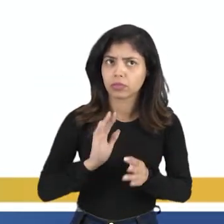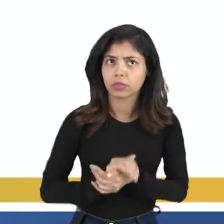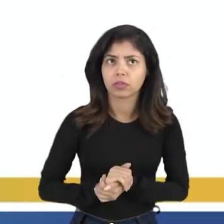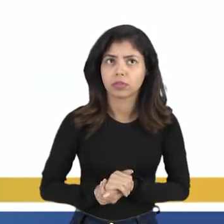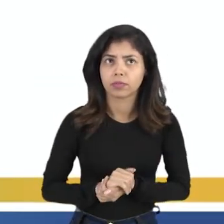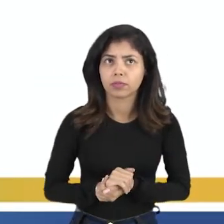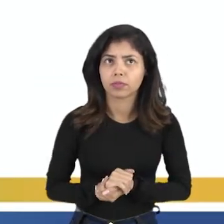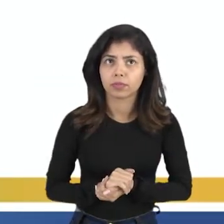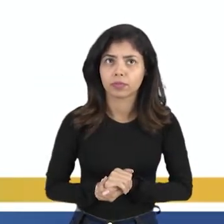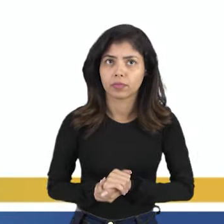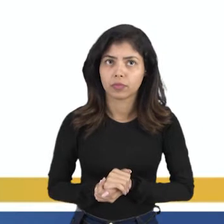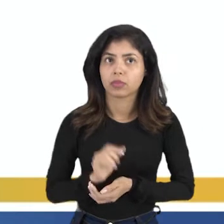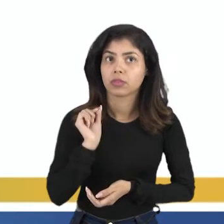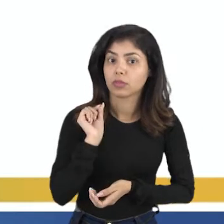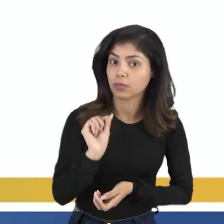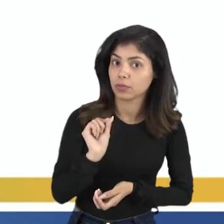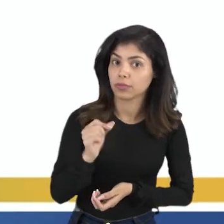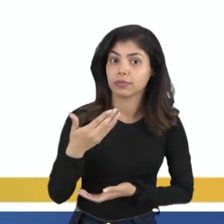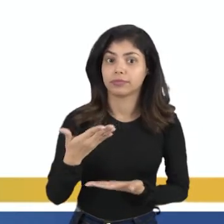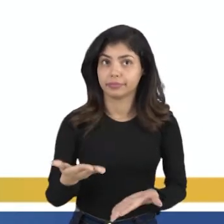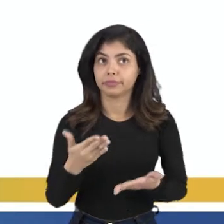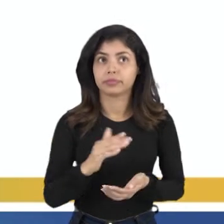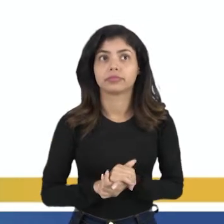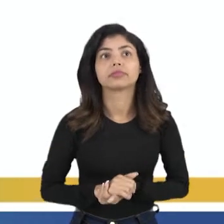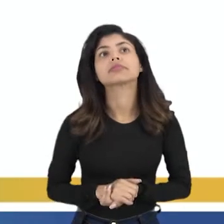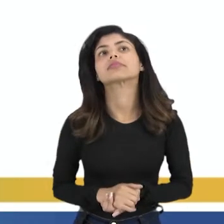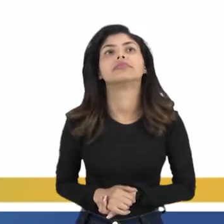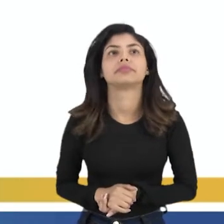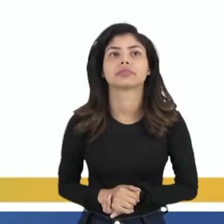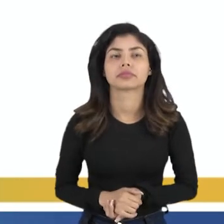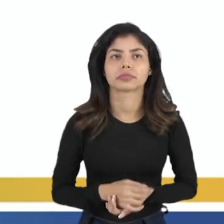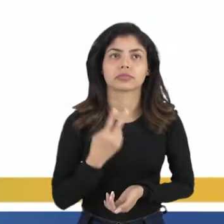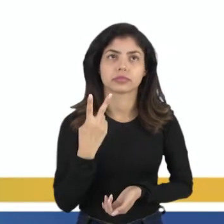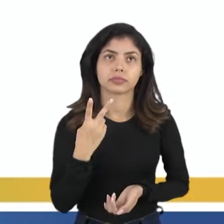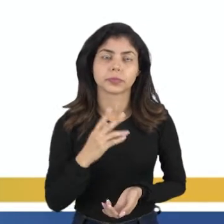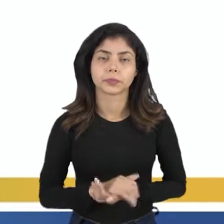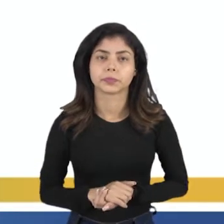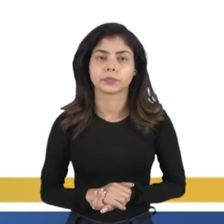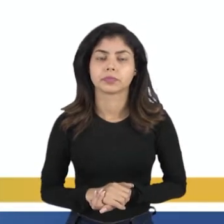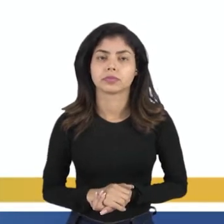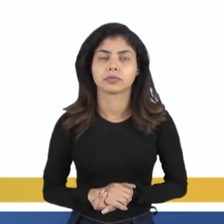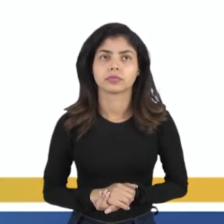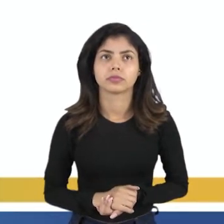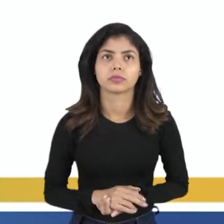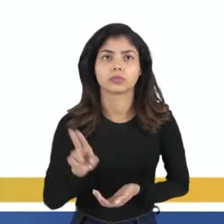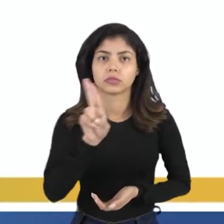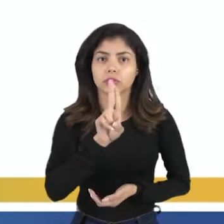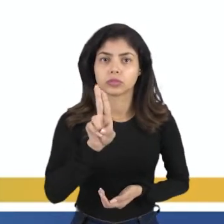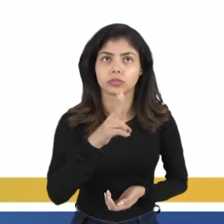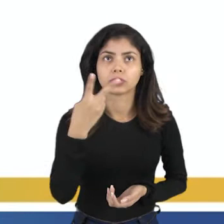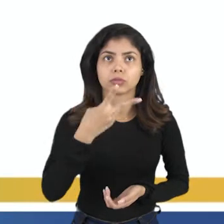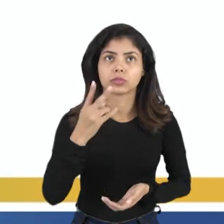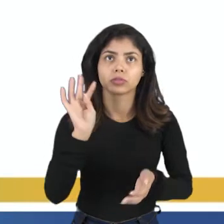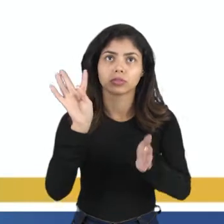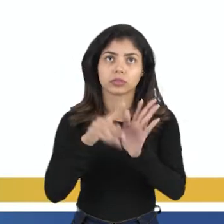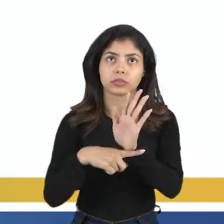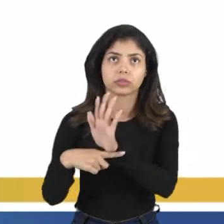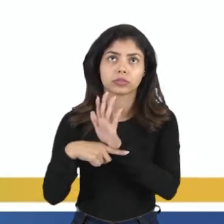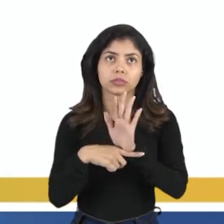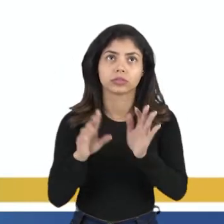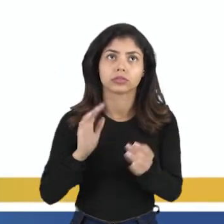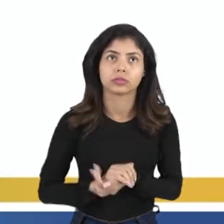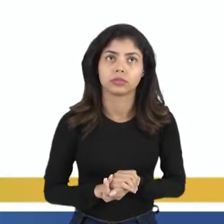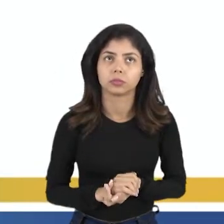criação lá ó, em destaque, do que elas. E aí a questão vem. Os dois textos